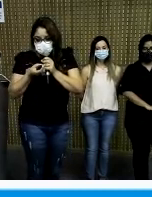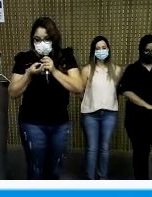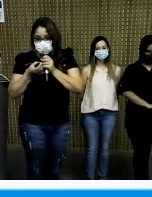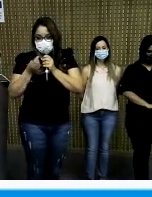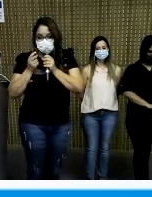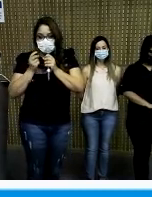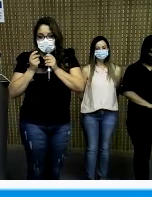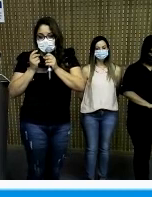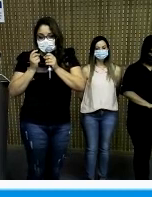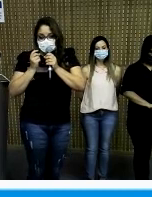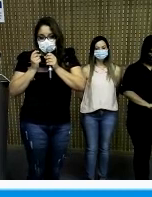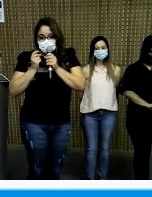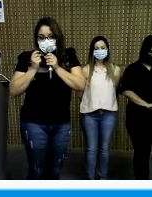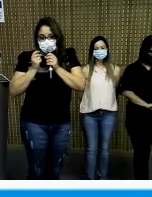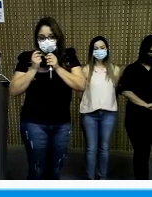começa a melhorar.